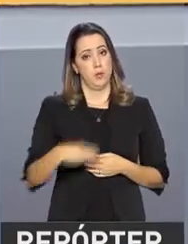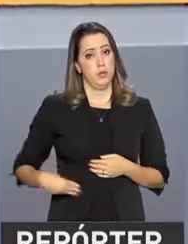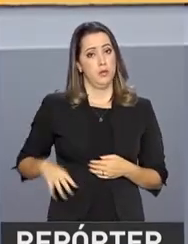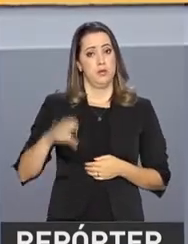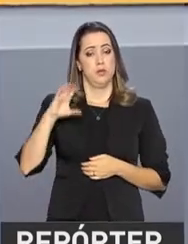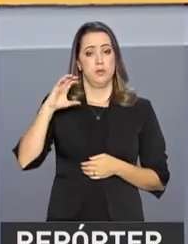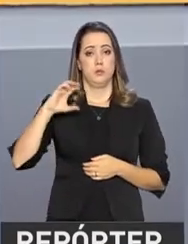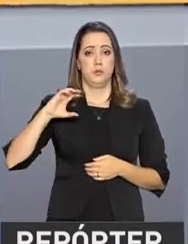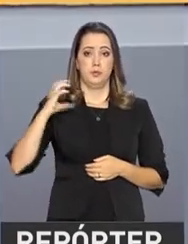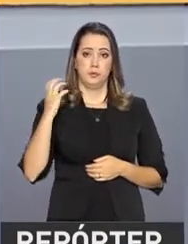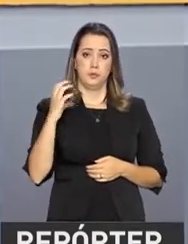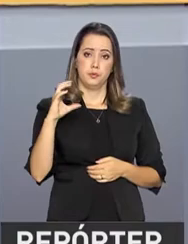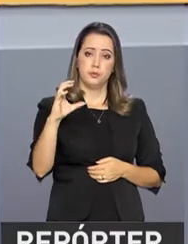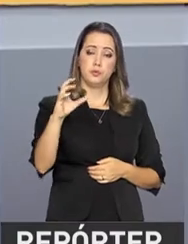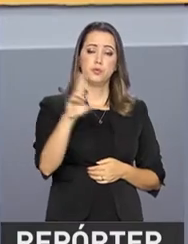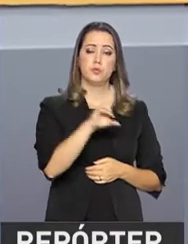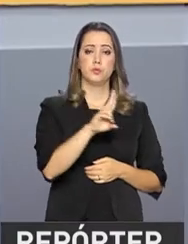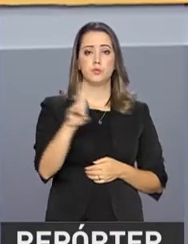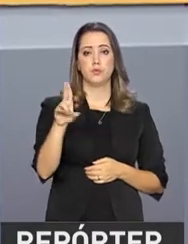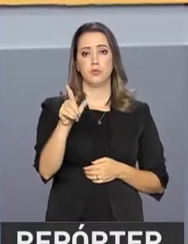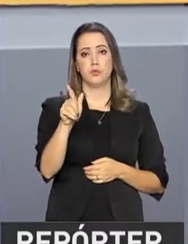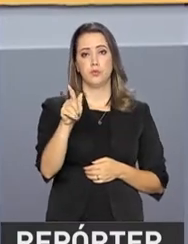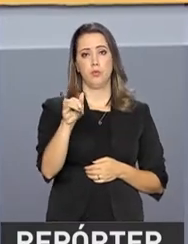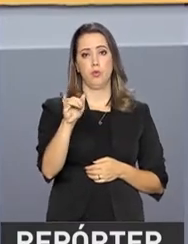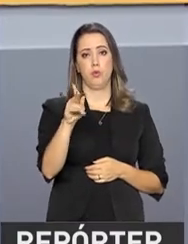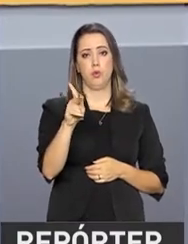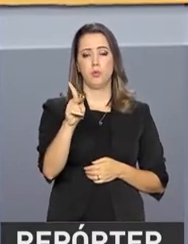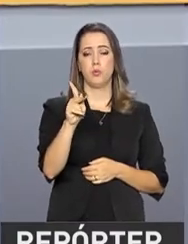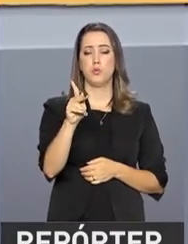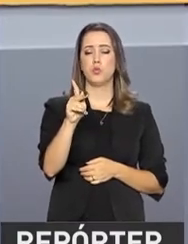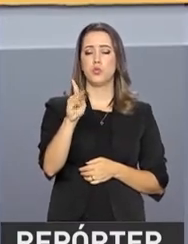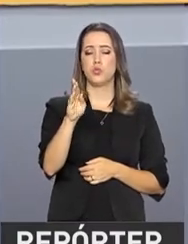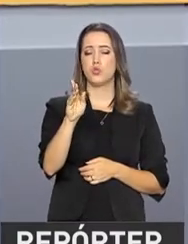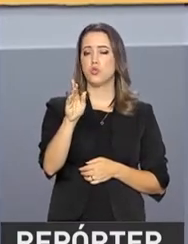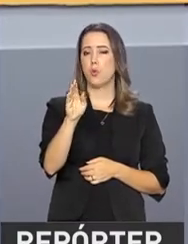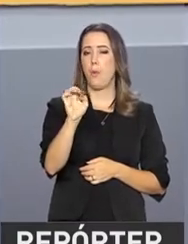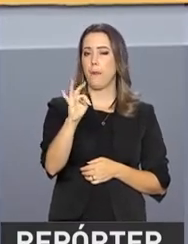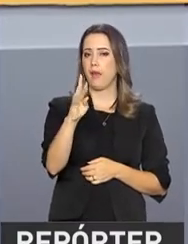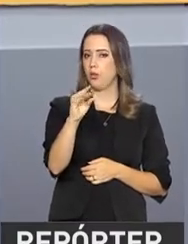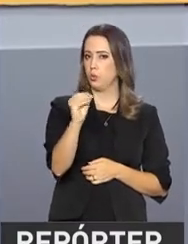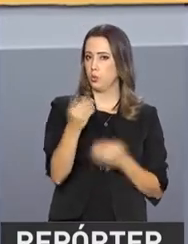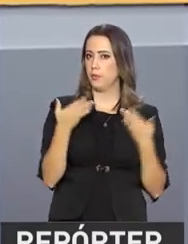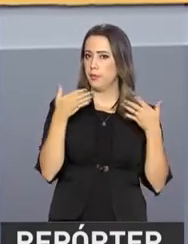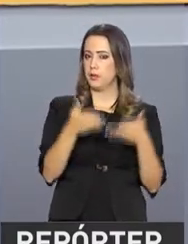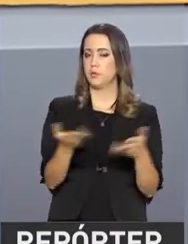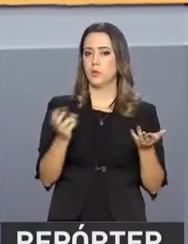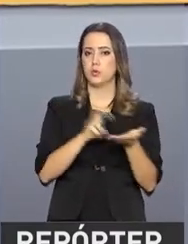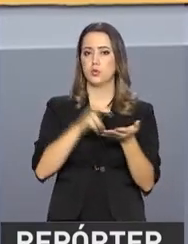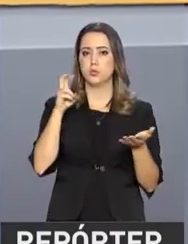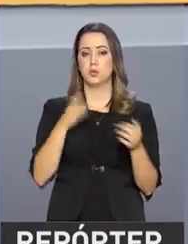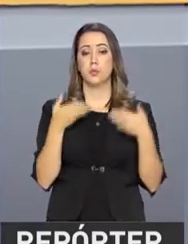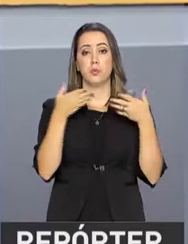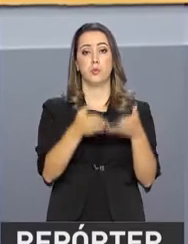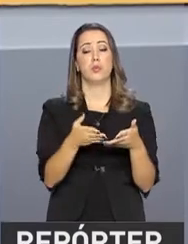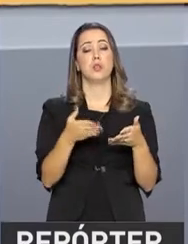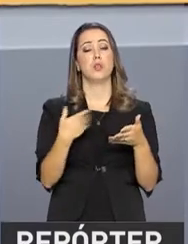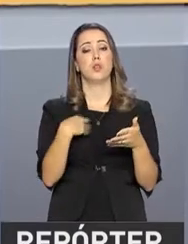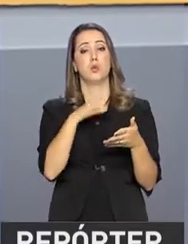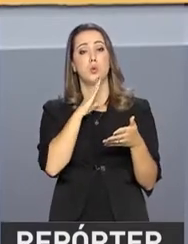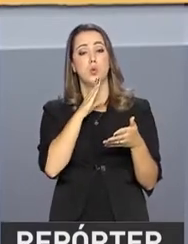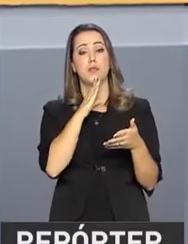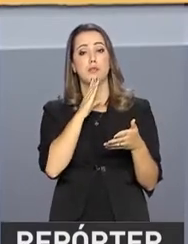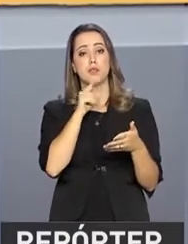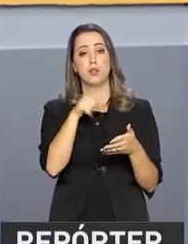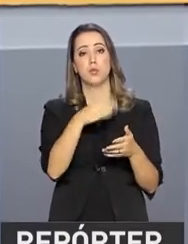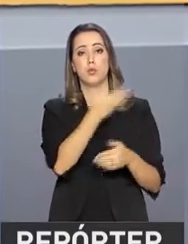a tecnologia inovações e comunicações gilberto kassab participou ao vivo nesta manhã do programa por dentro do governo aqui da